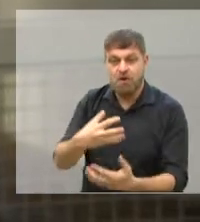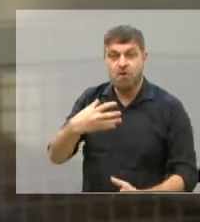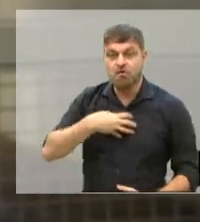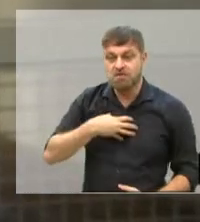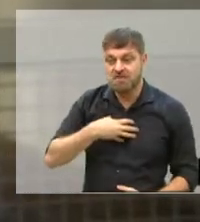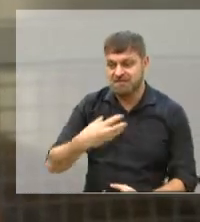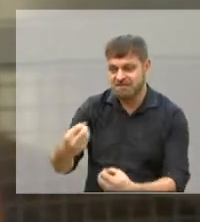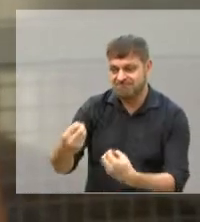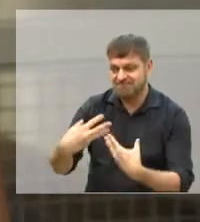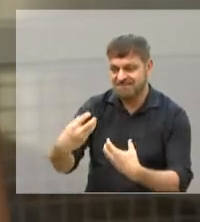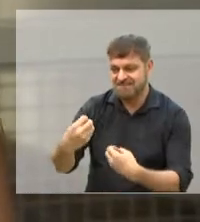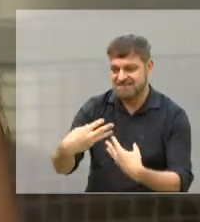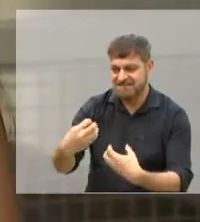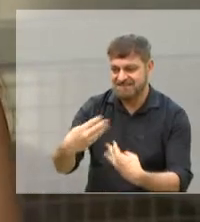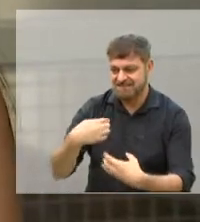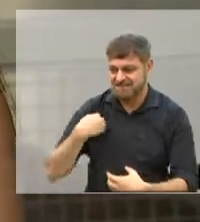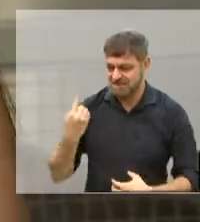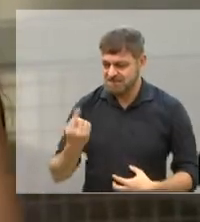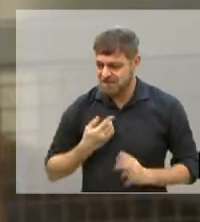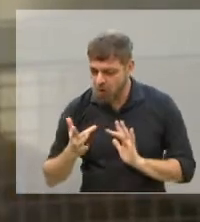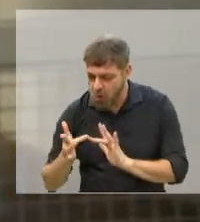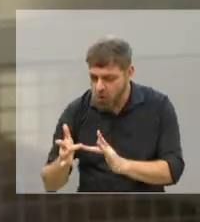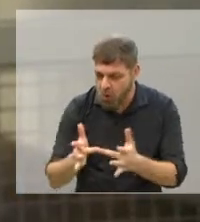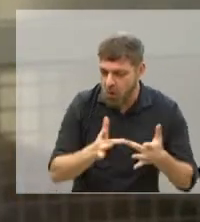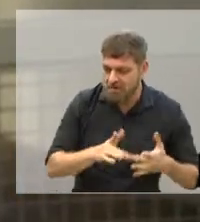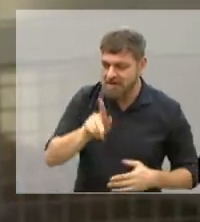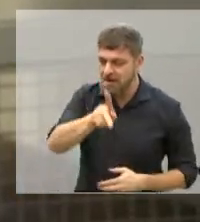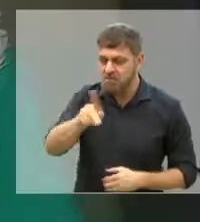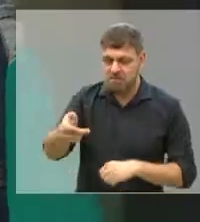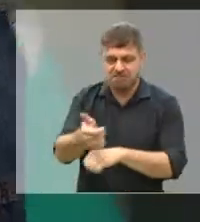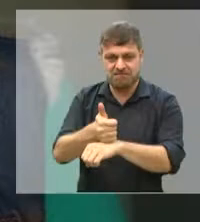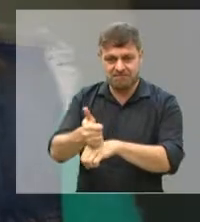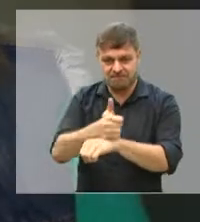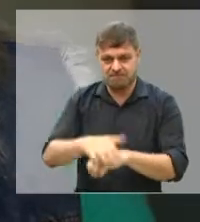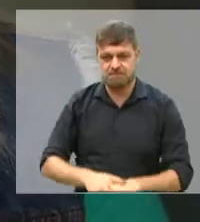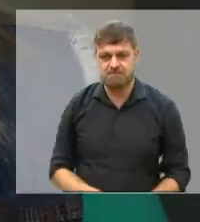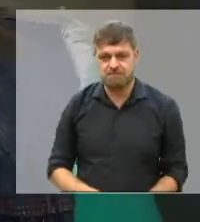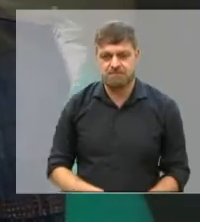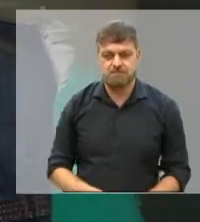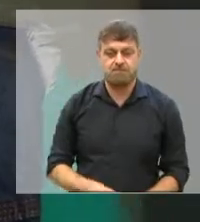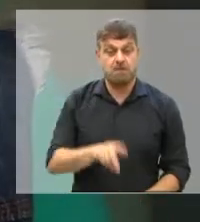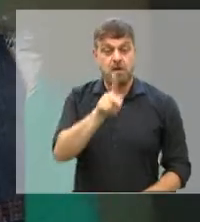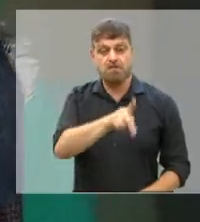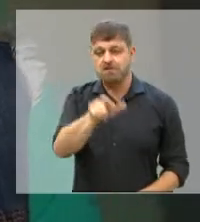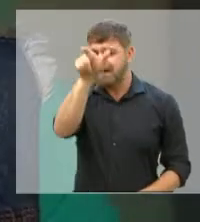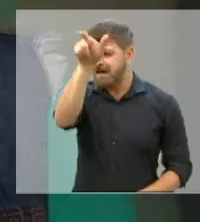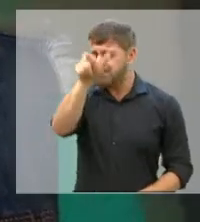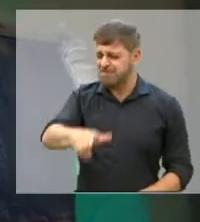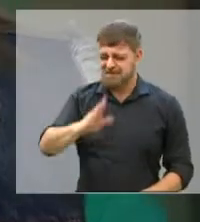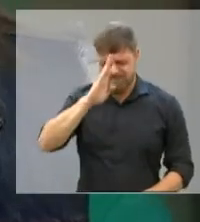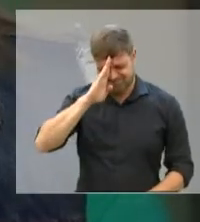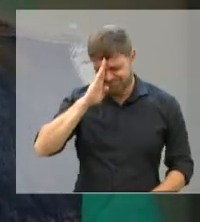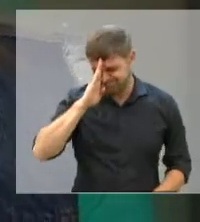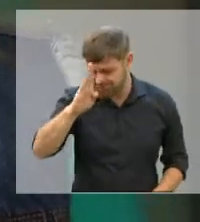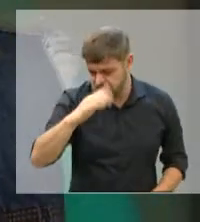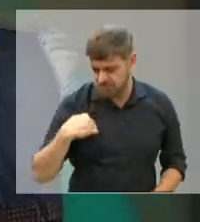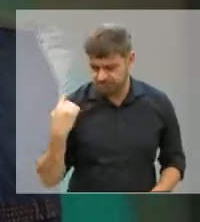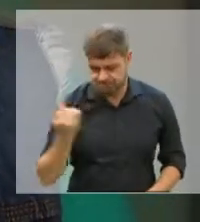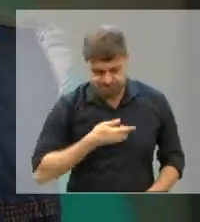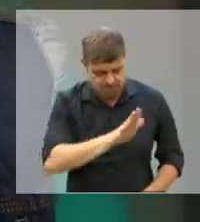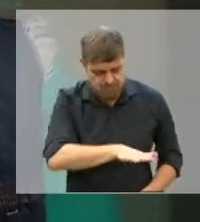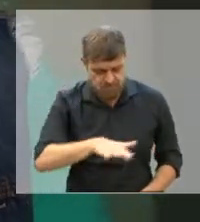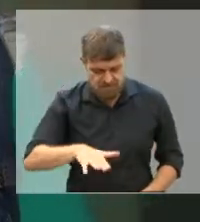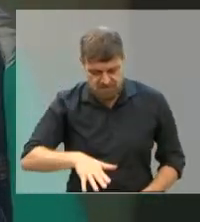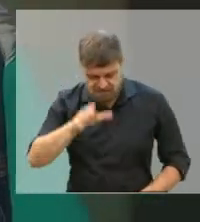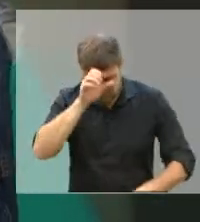eles passam da convivência deles como profissional. O professor é a figura principal na formação das